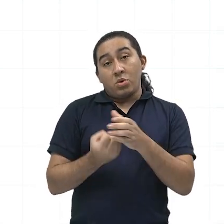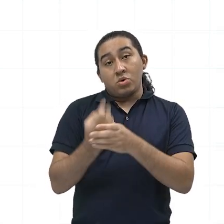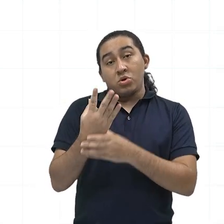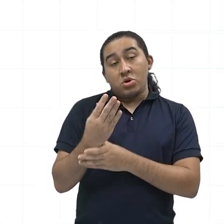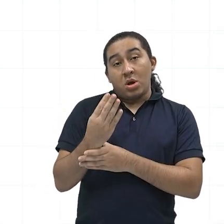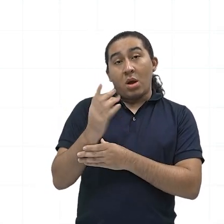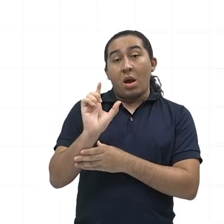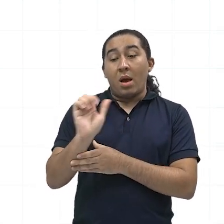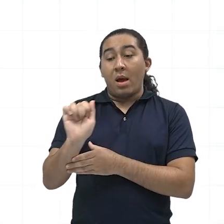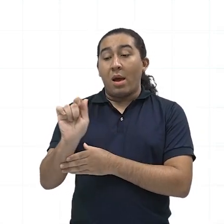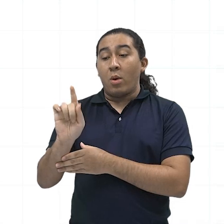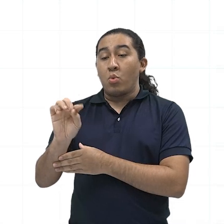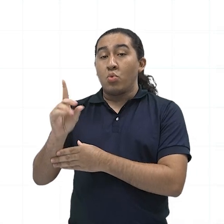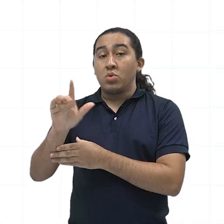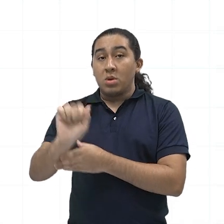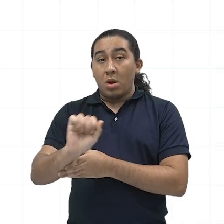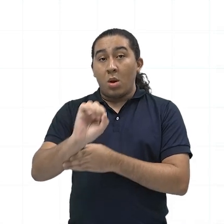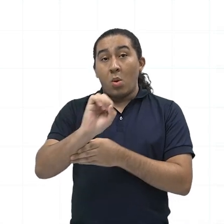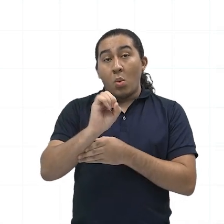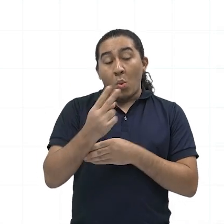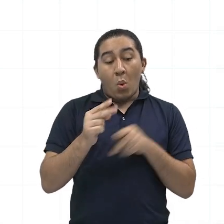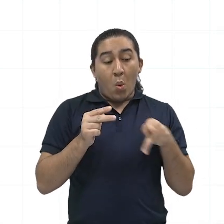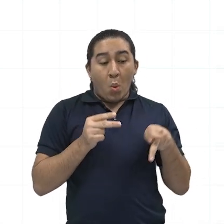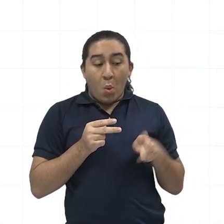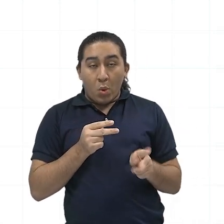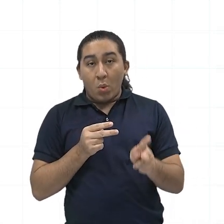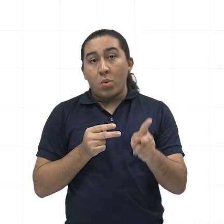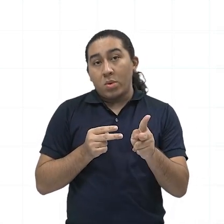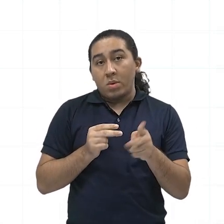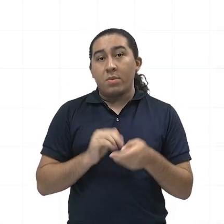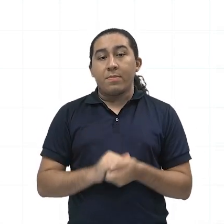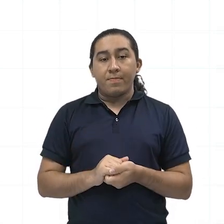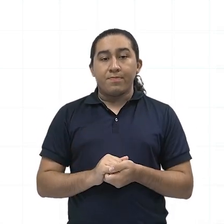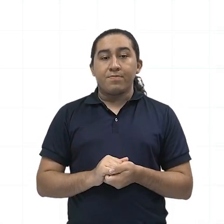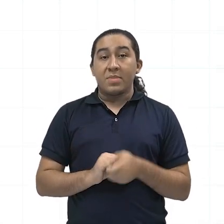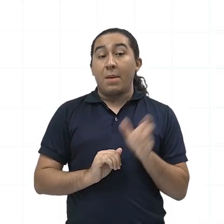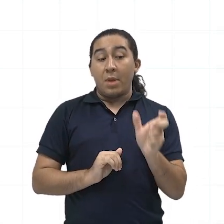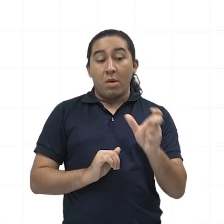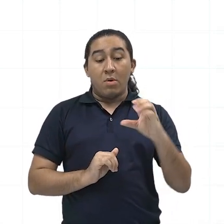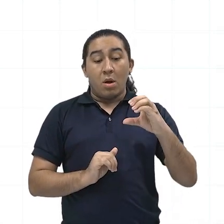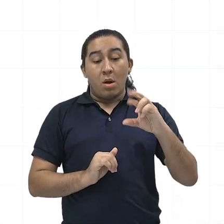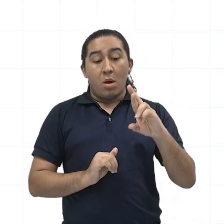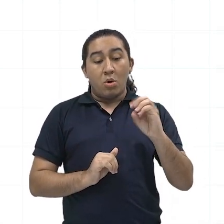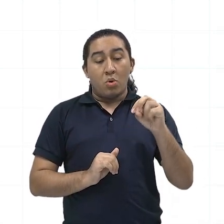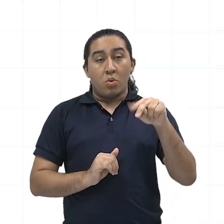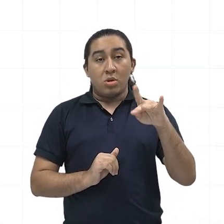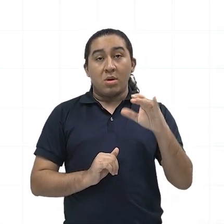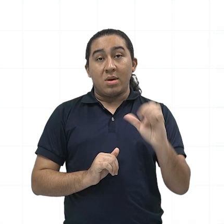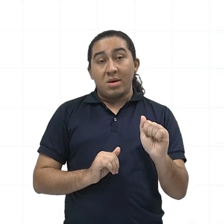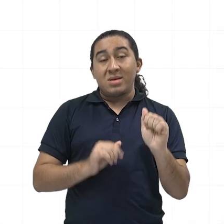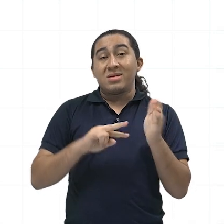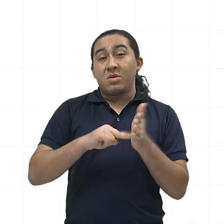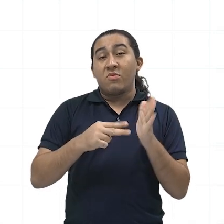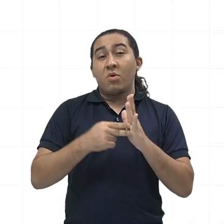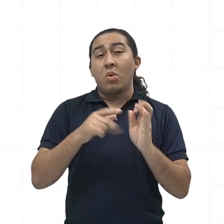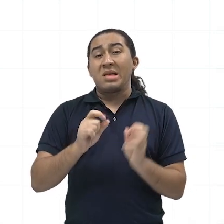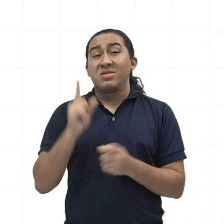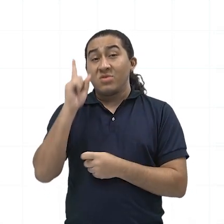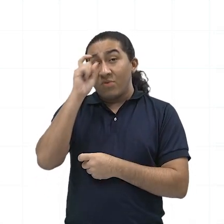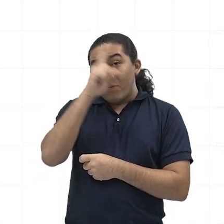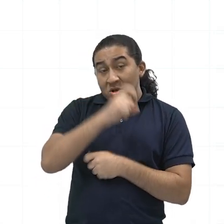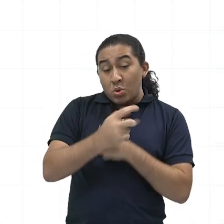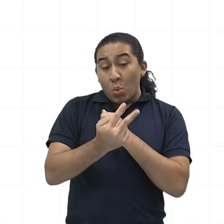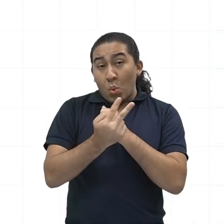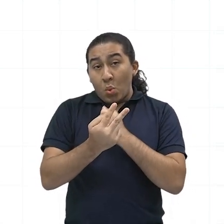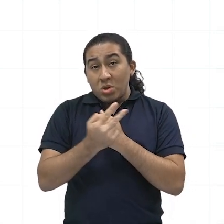ou crônica, né? Nesse caso, a palavra crônica quer dizer que vai ter uma certa resistência